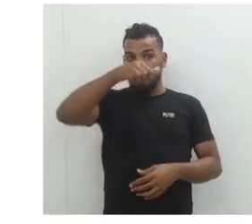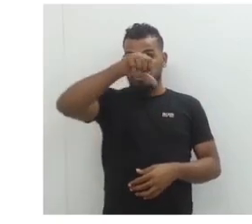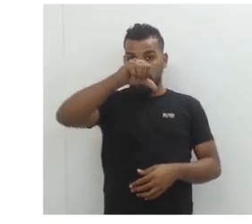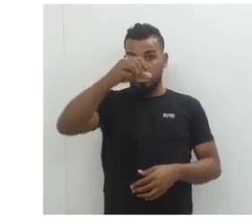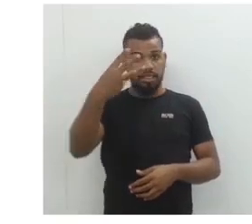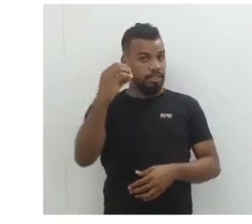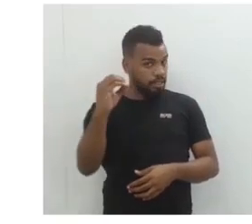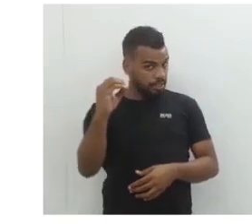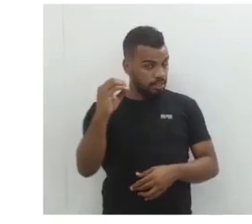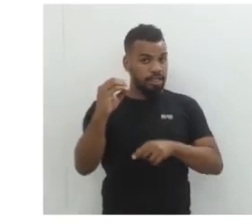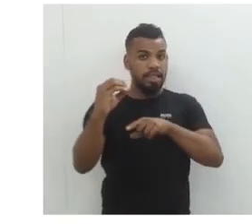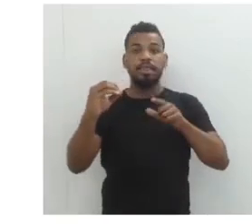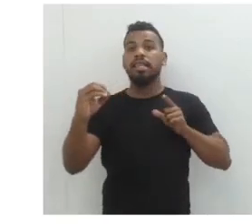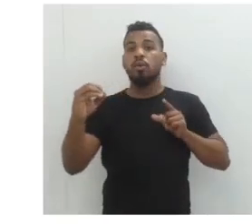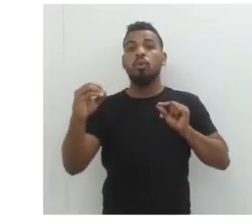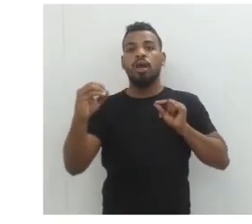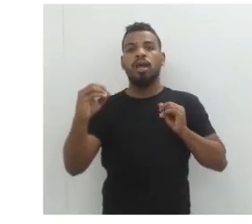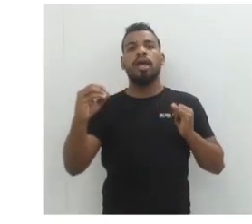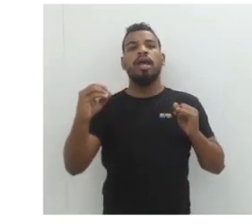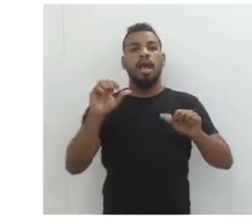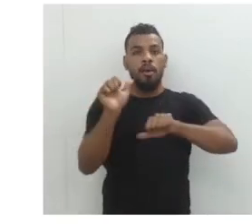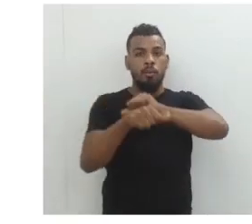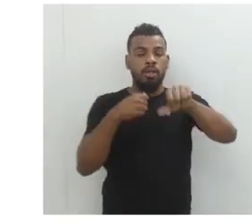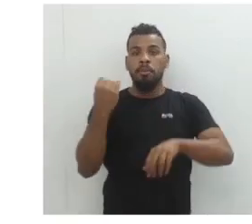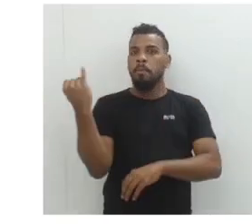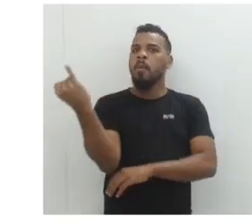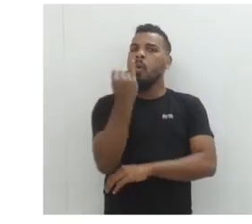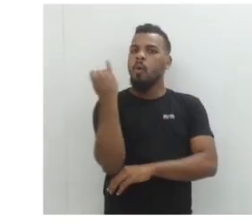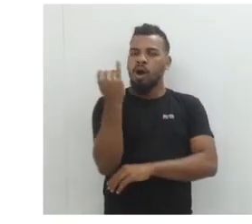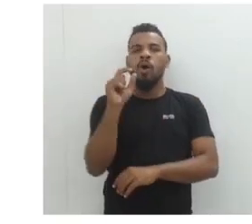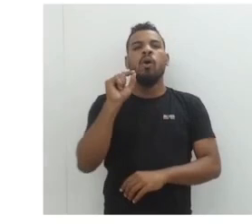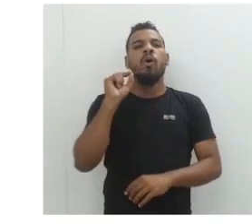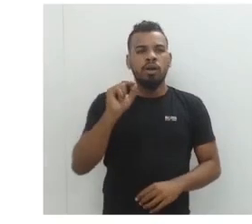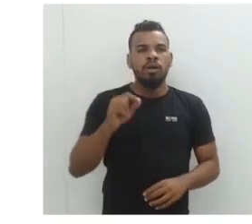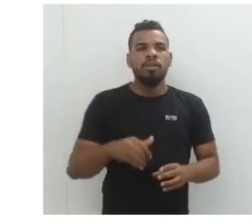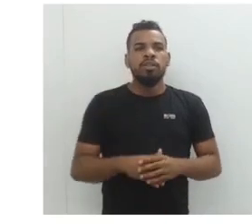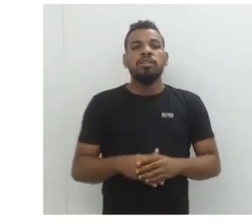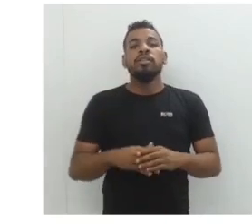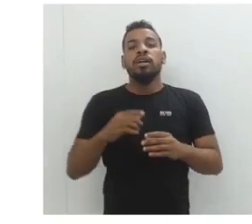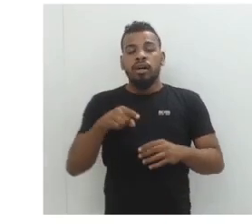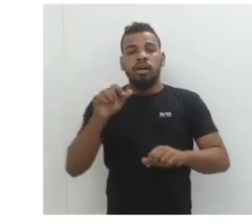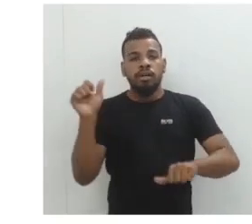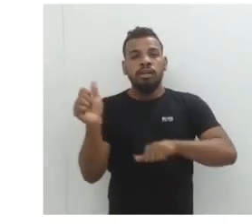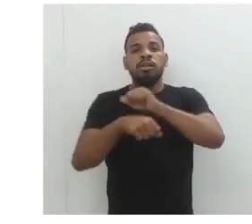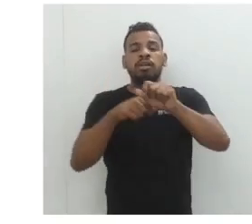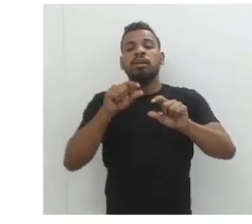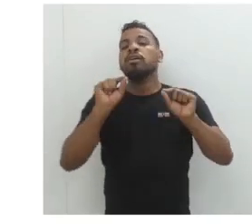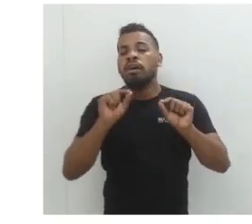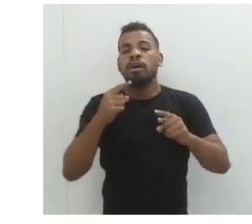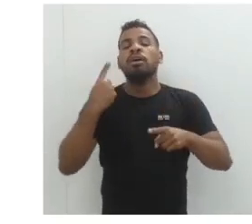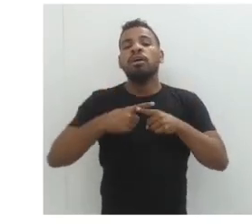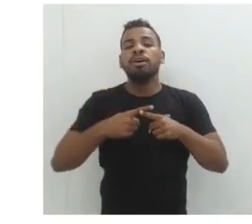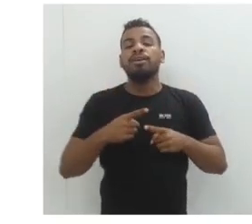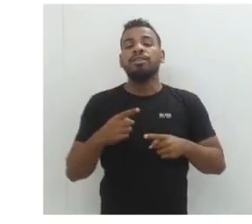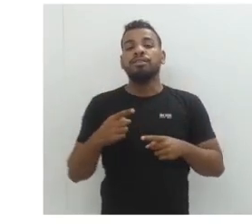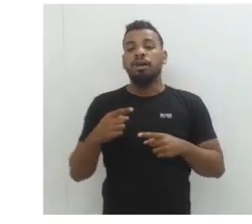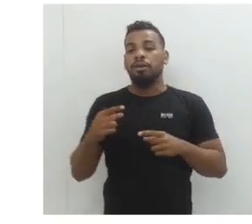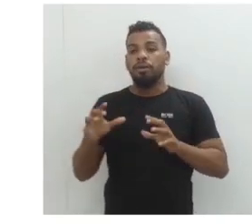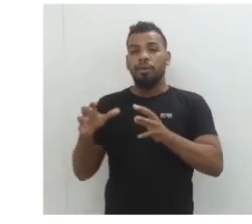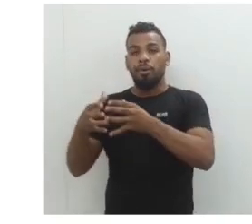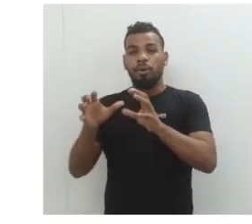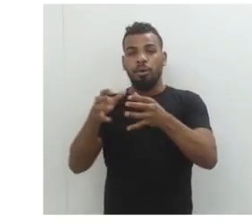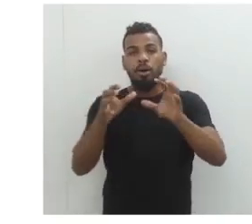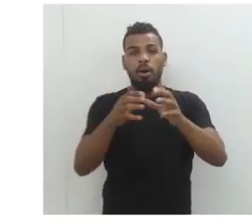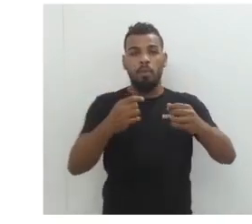1930, nós temos uma importante revolução, sendo uma das causas a insatisfação das